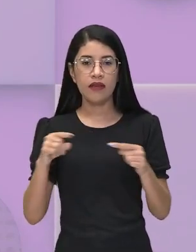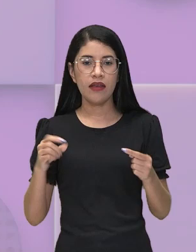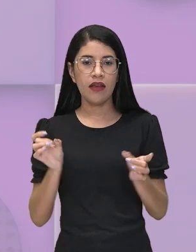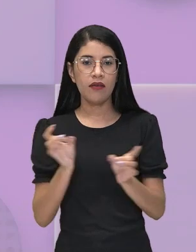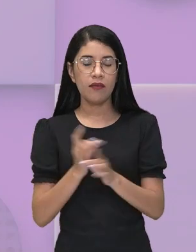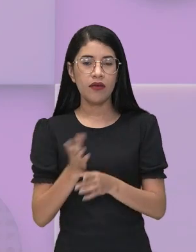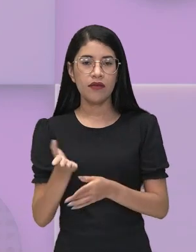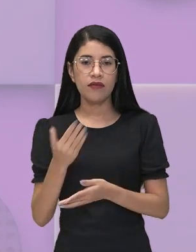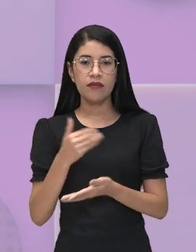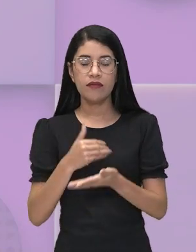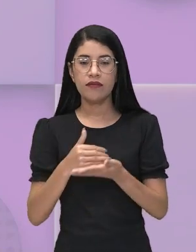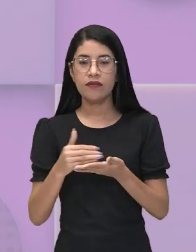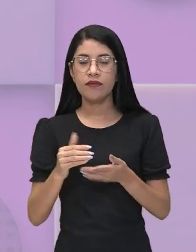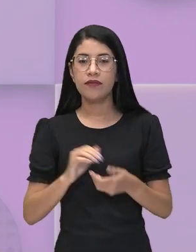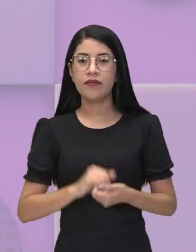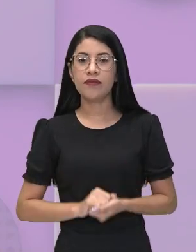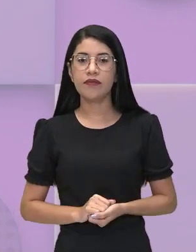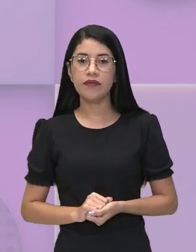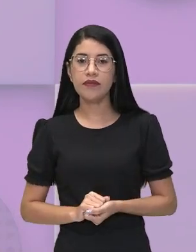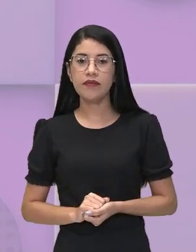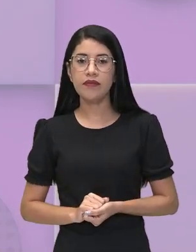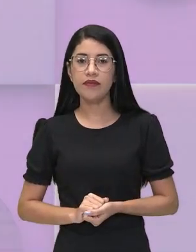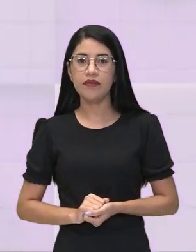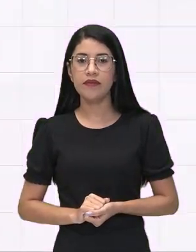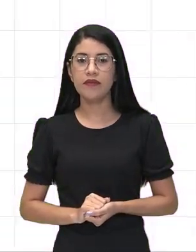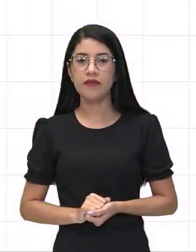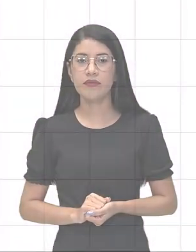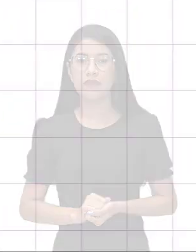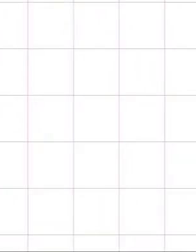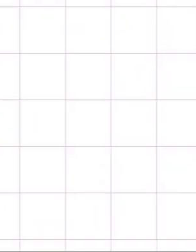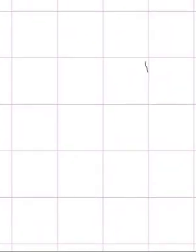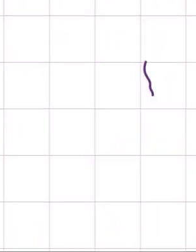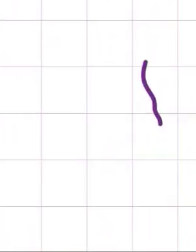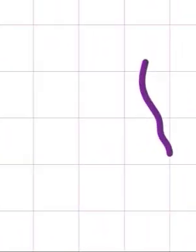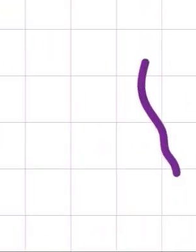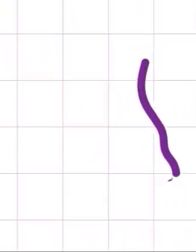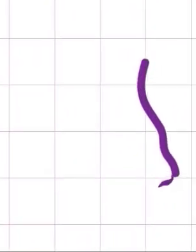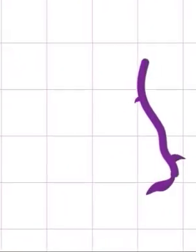sua caneta, toda a atenção e vamos para a aula.